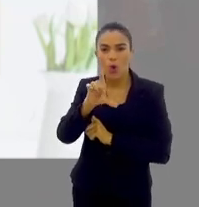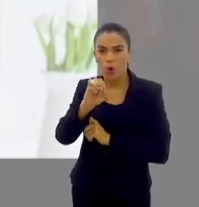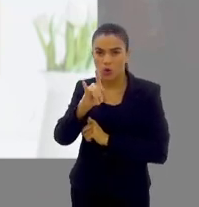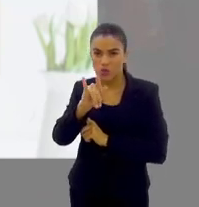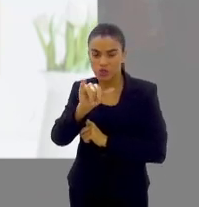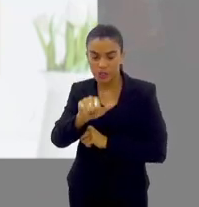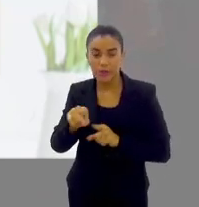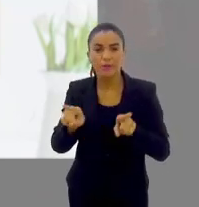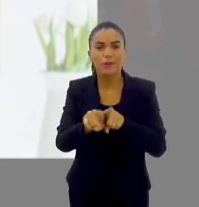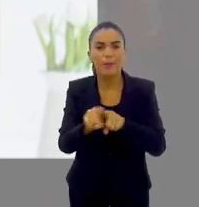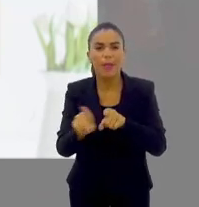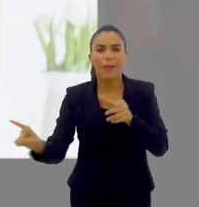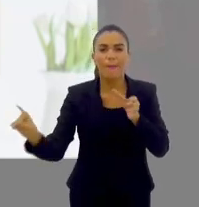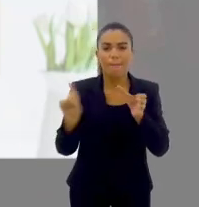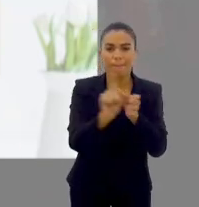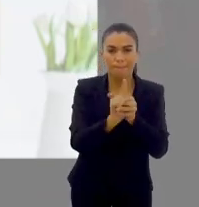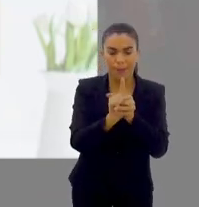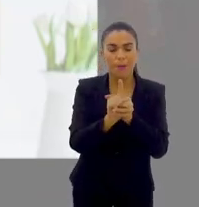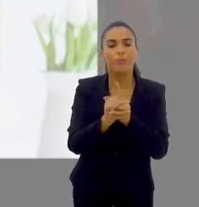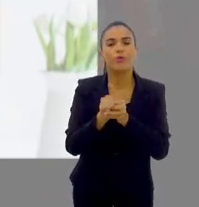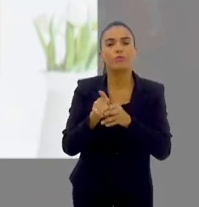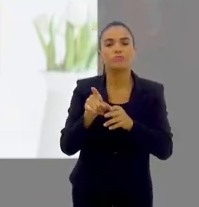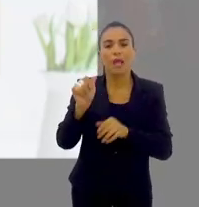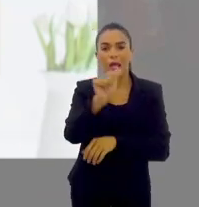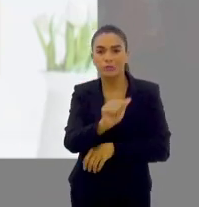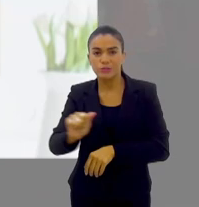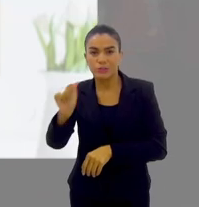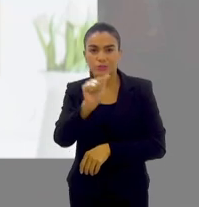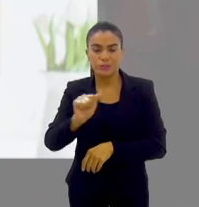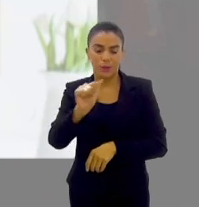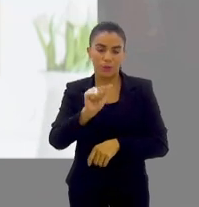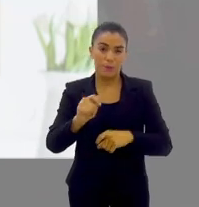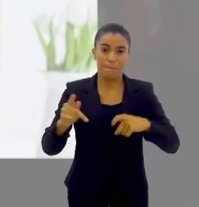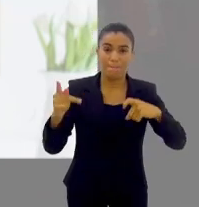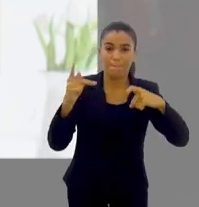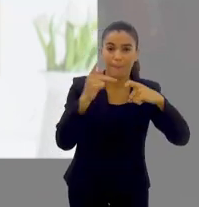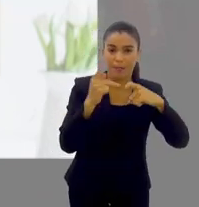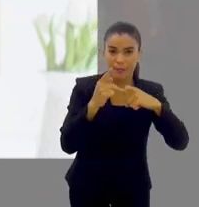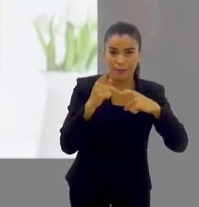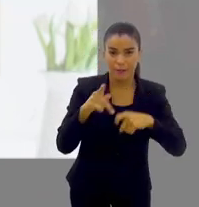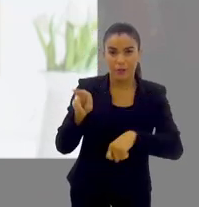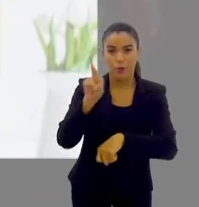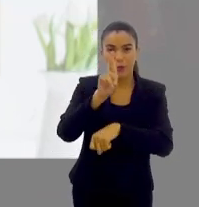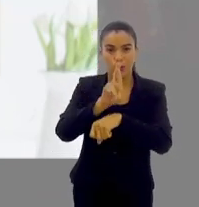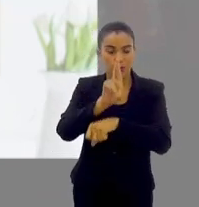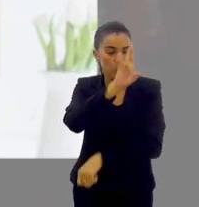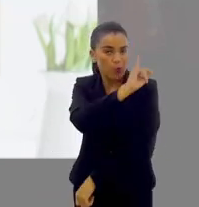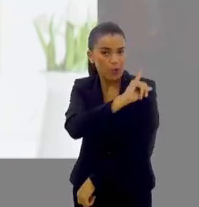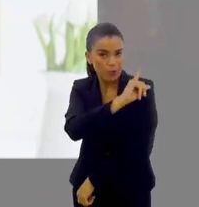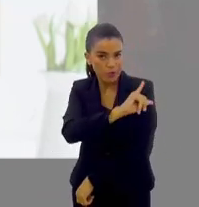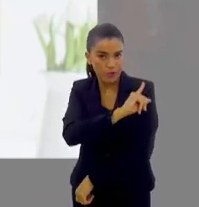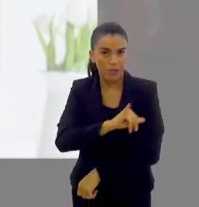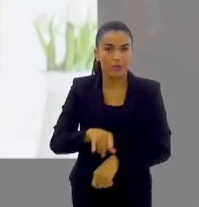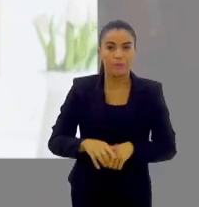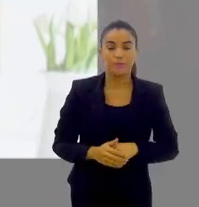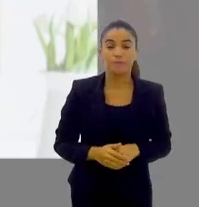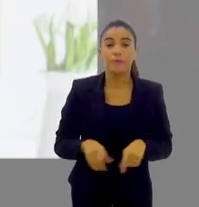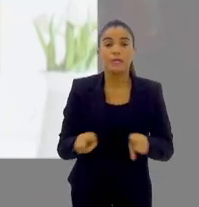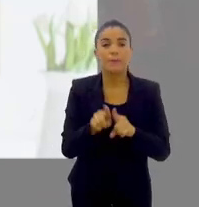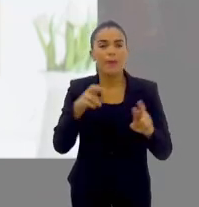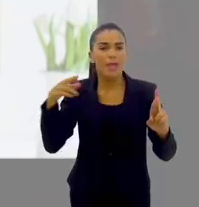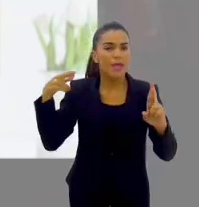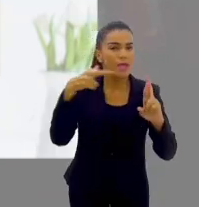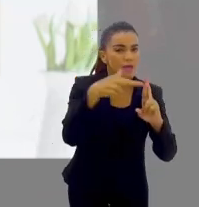aplicada. É membro do Departamento de Infectologia da Sociedade de Pediatria do Estado do Rio de Janeiro e técnico pelo Centro